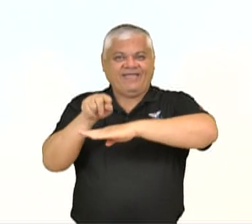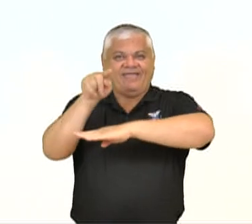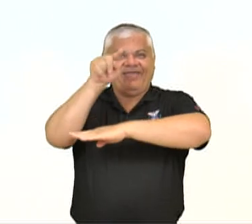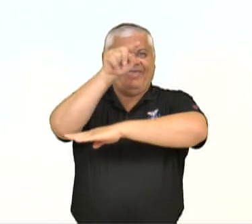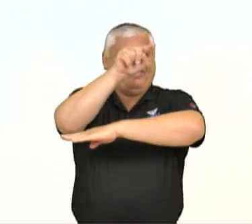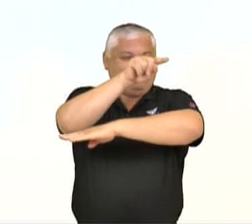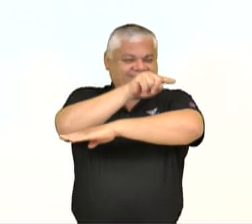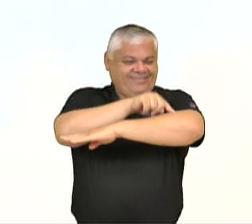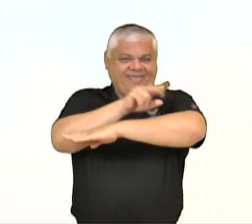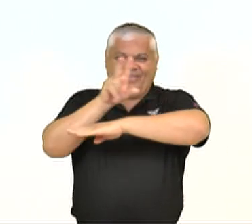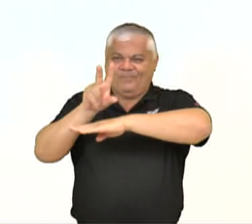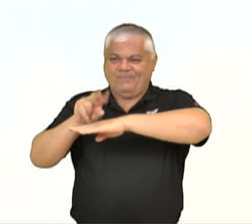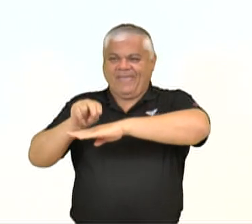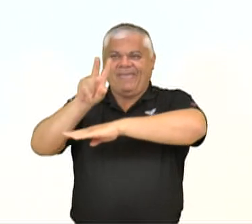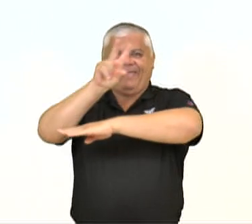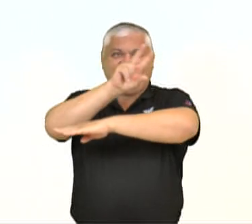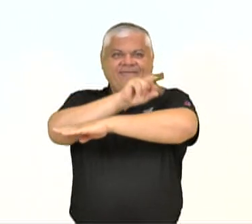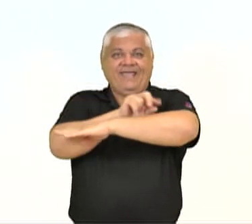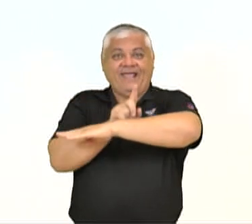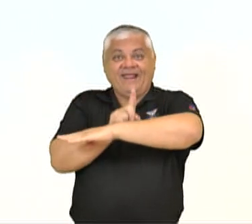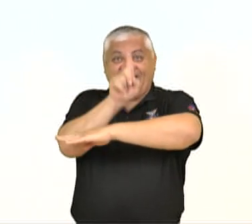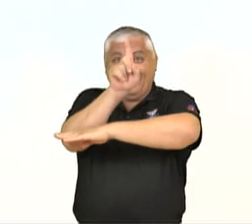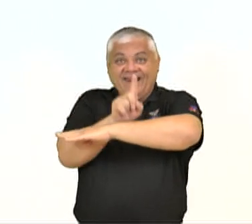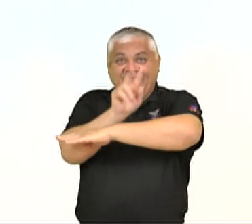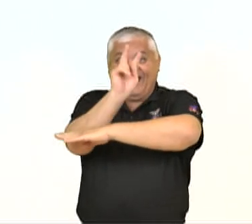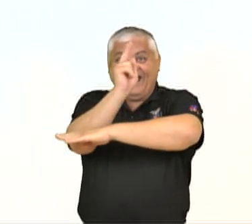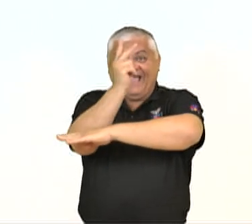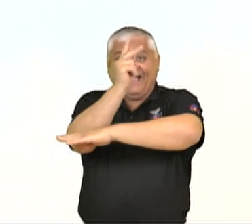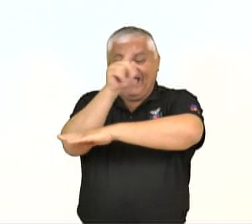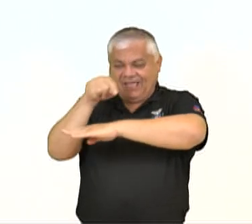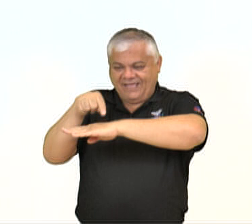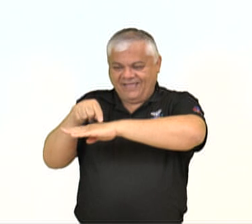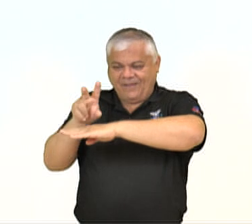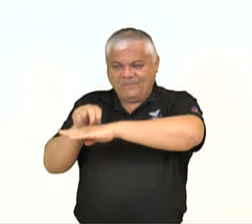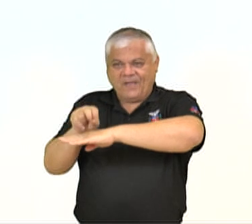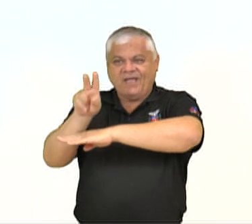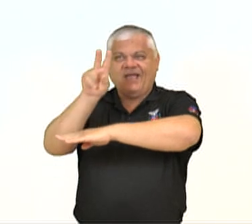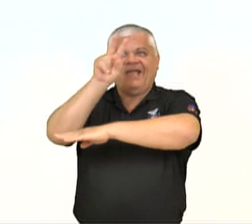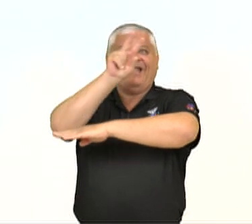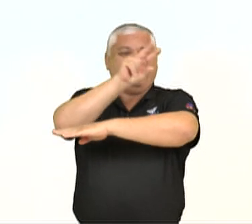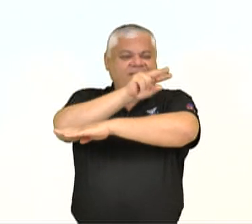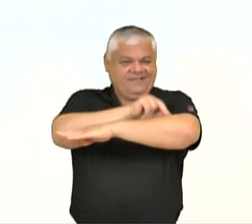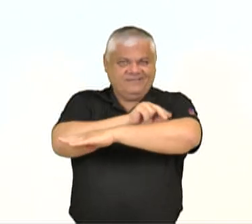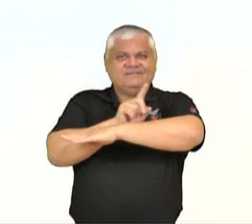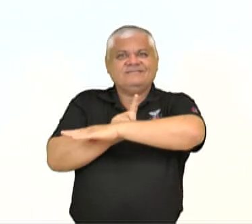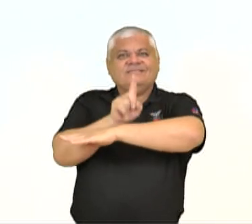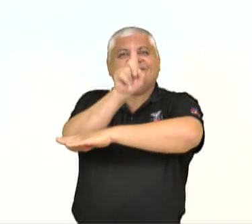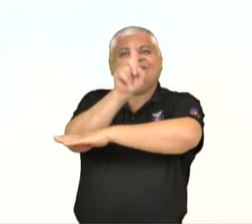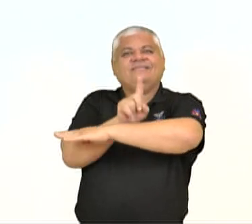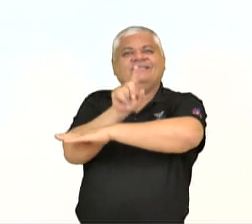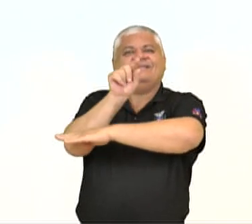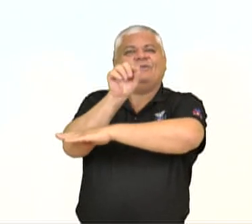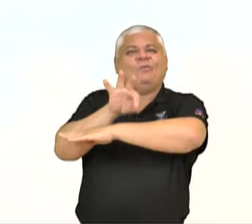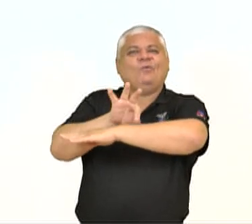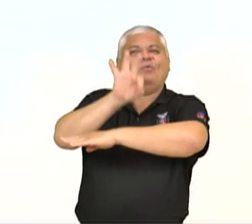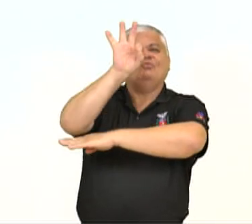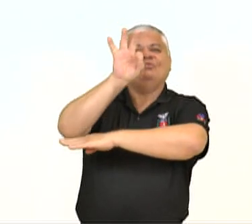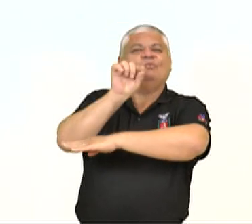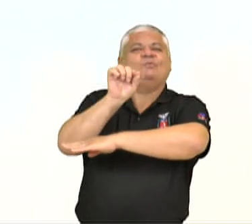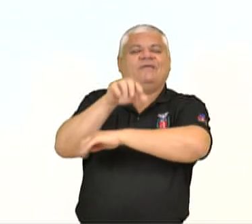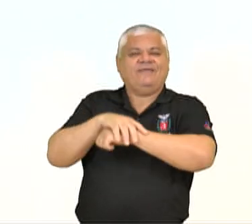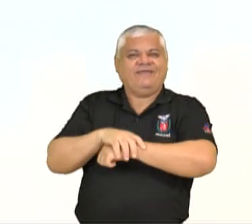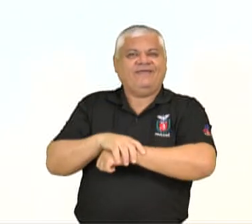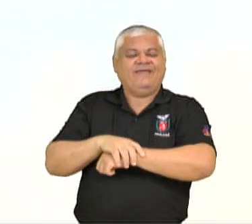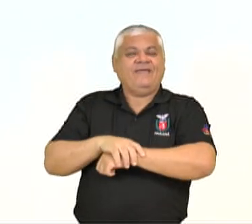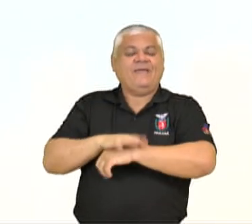metros que esse grilo pode alcançar durante seu salto. A altura máxima relacionada à função quadrática, nós estamos nos referindo ao ponto